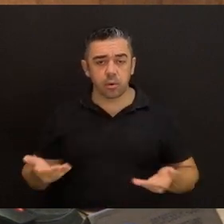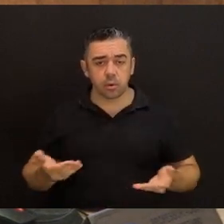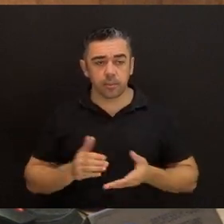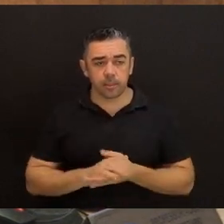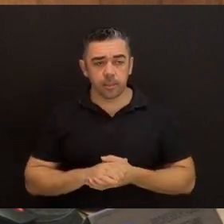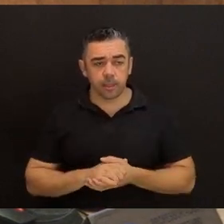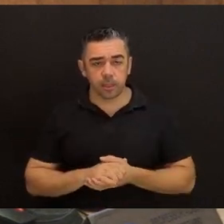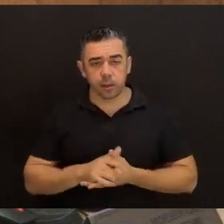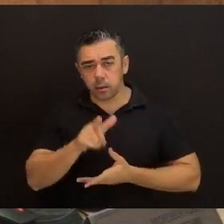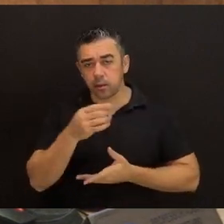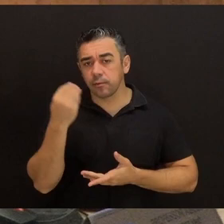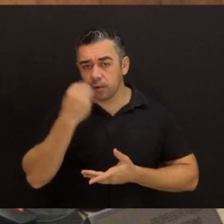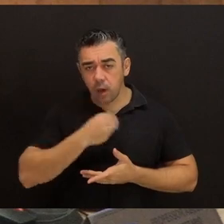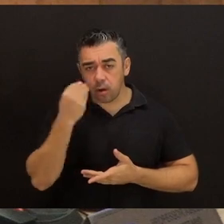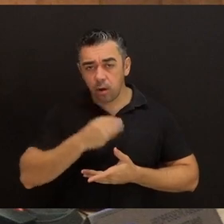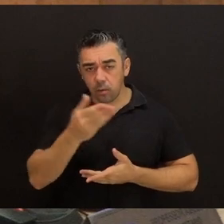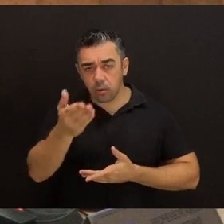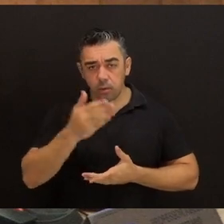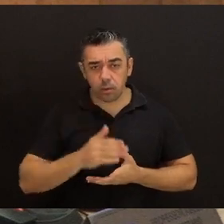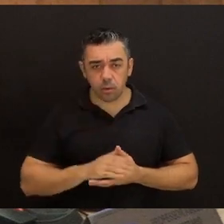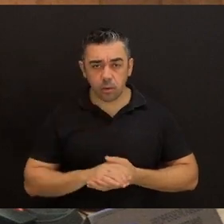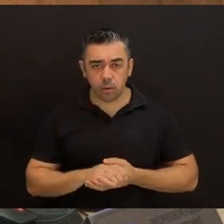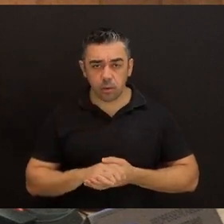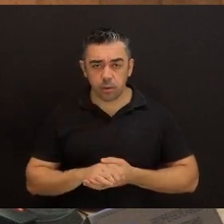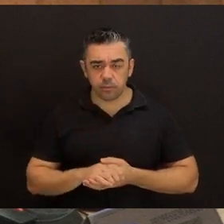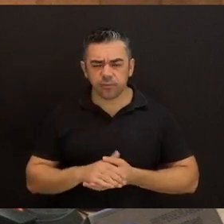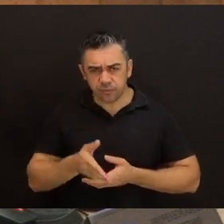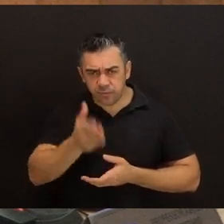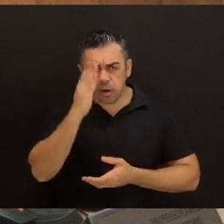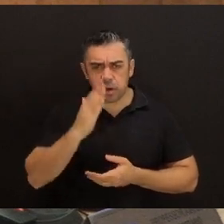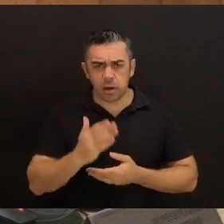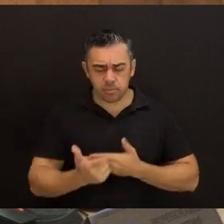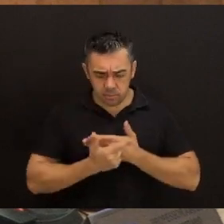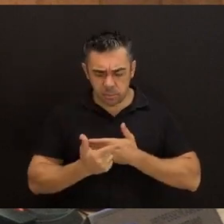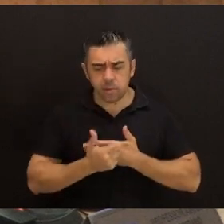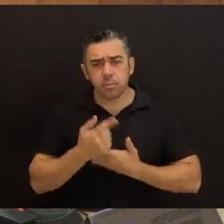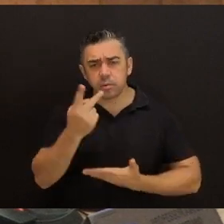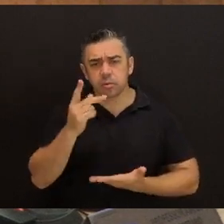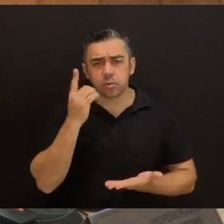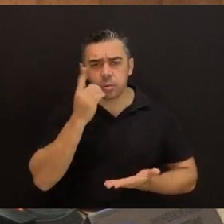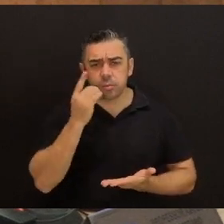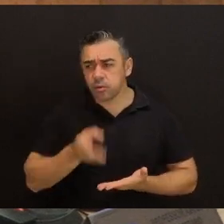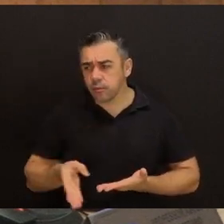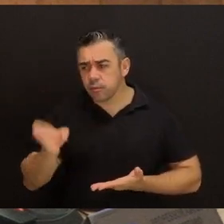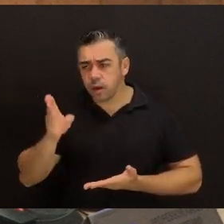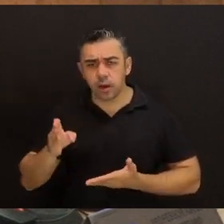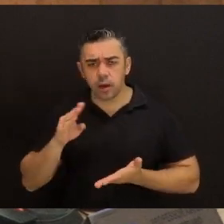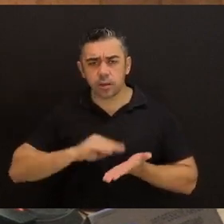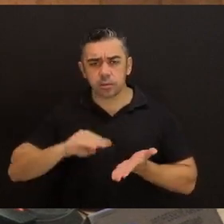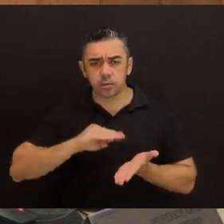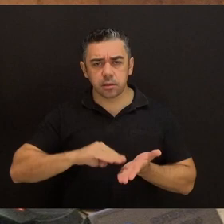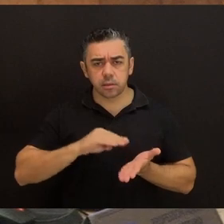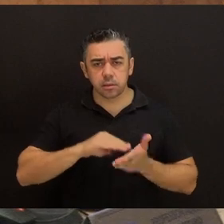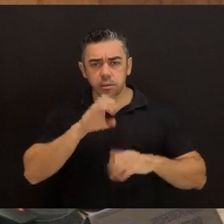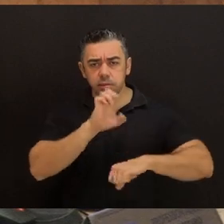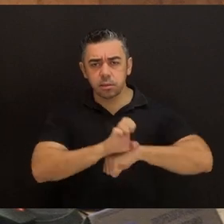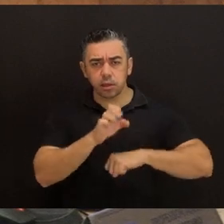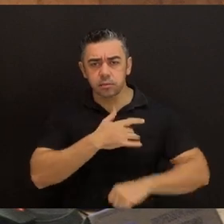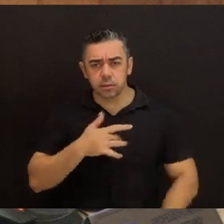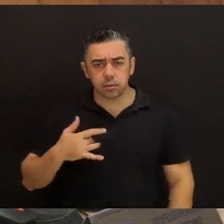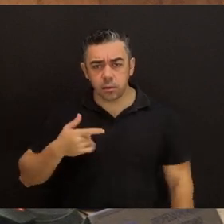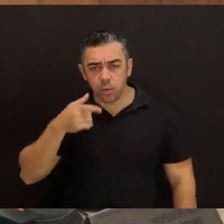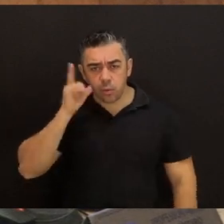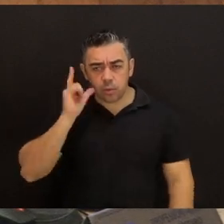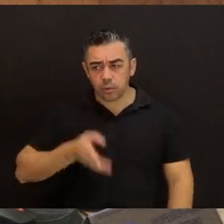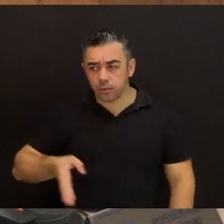Você é fraco homem Você é fraco faça teu papel Deputado vai lá na secretaria do estado de saúde como eu fiz ontem